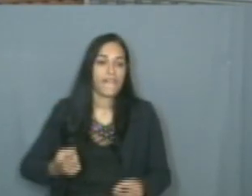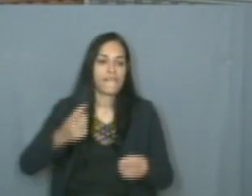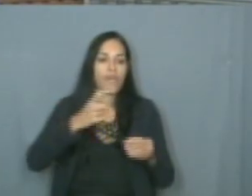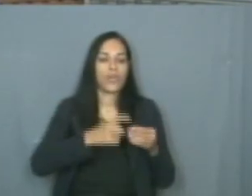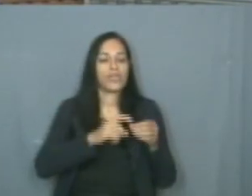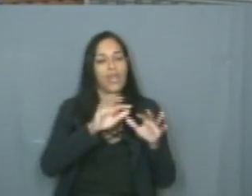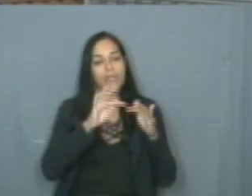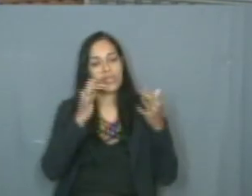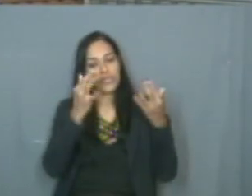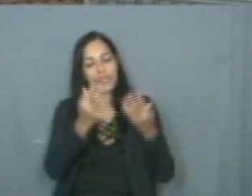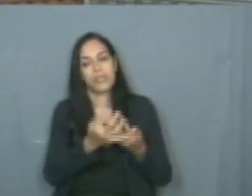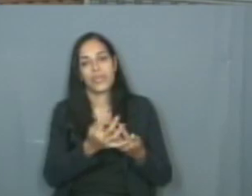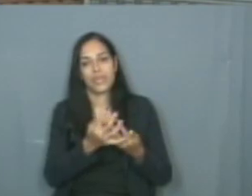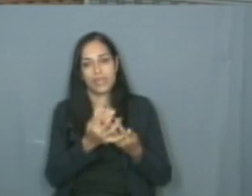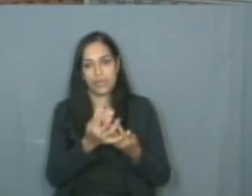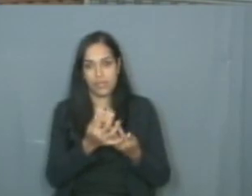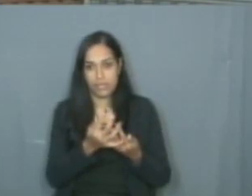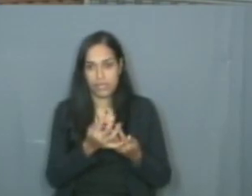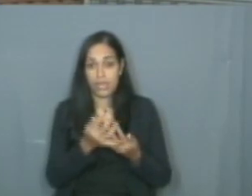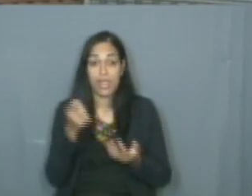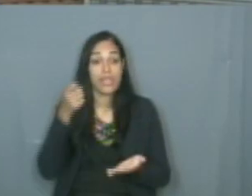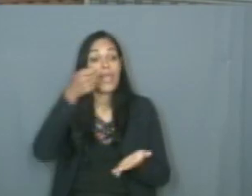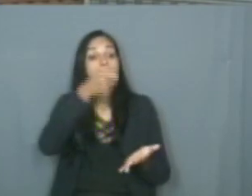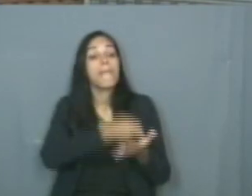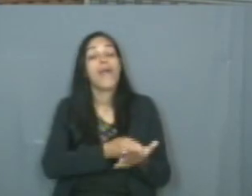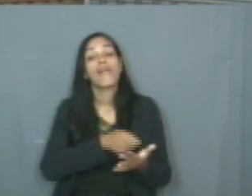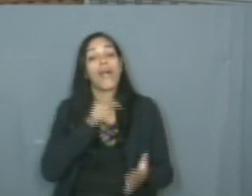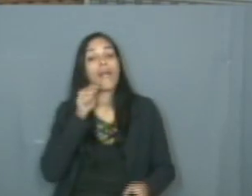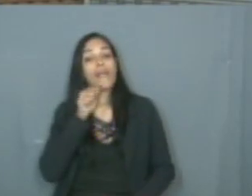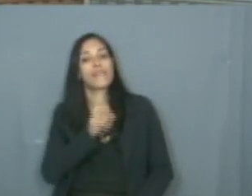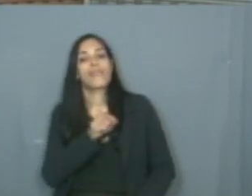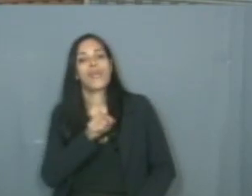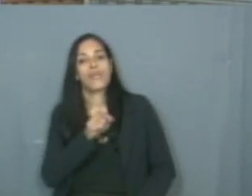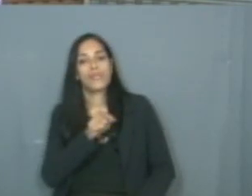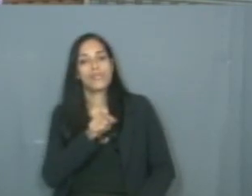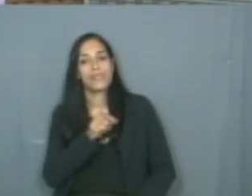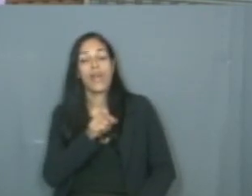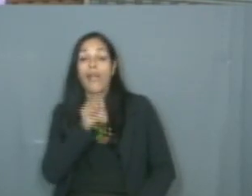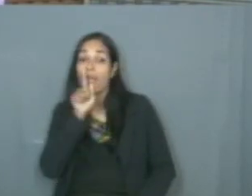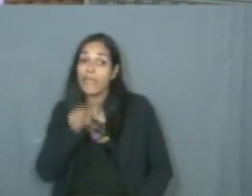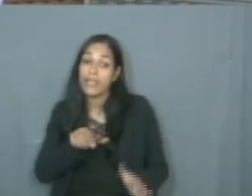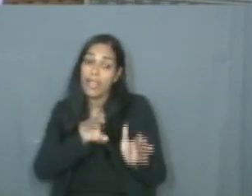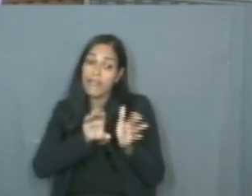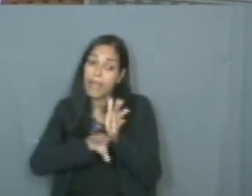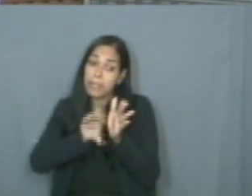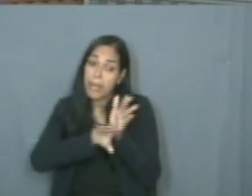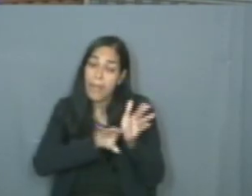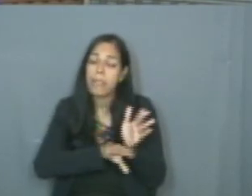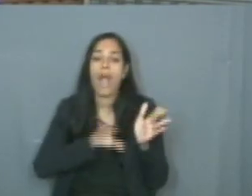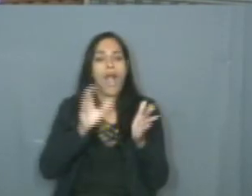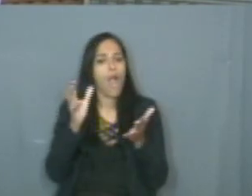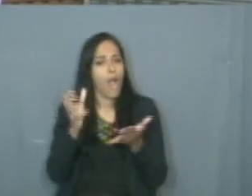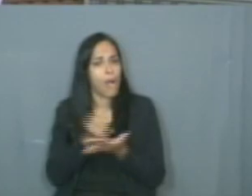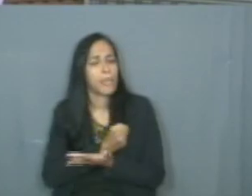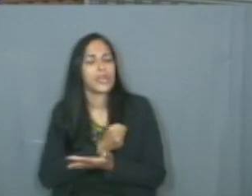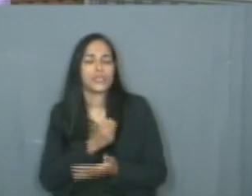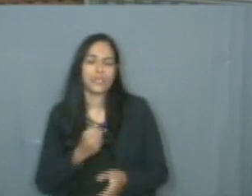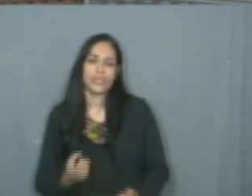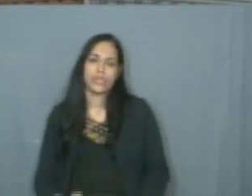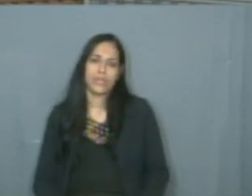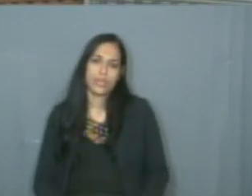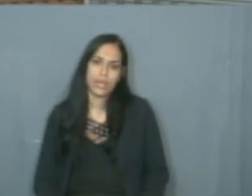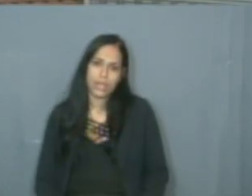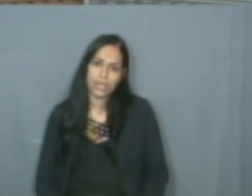dessas famílias. Quem tem que pagar essa conta é quem estava lesando esses trabalhadores e trabalhadoras. Tem